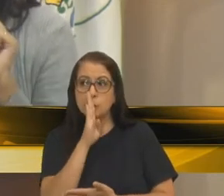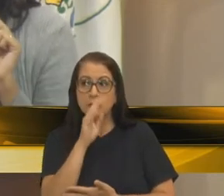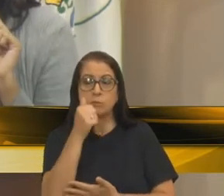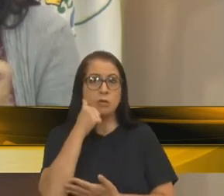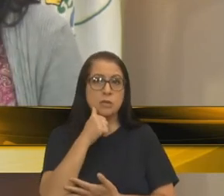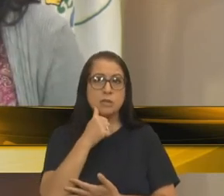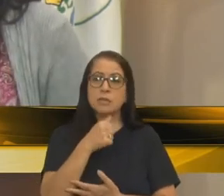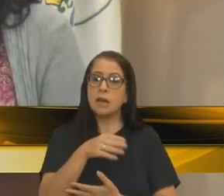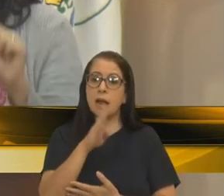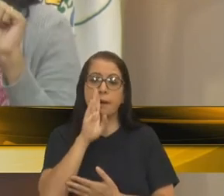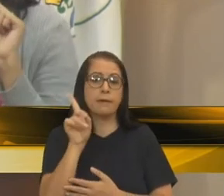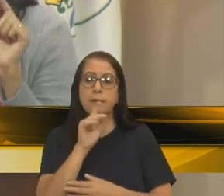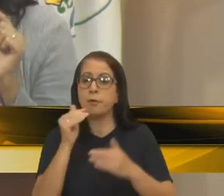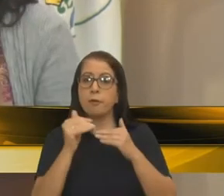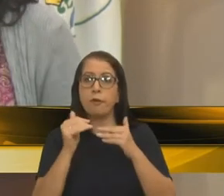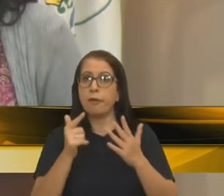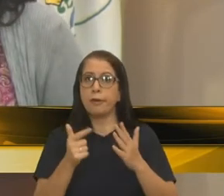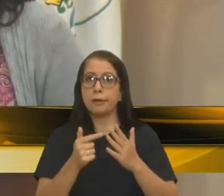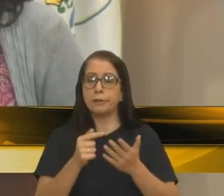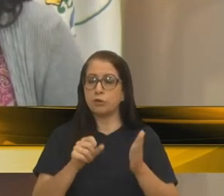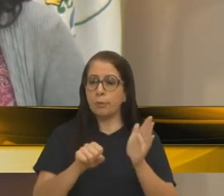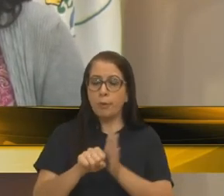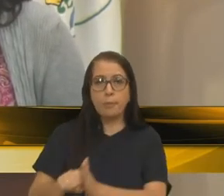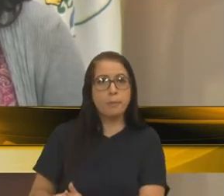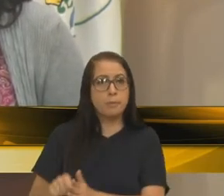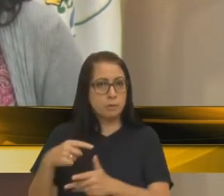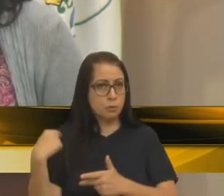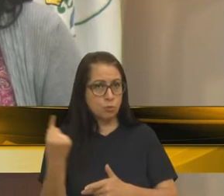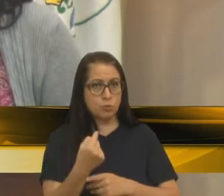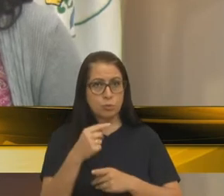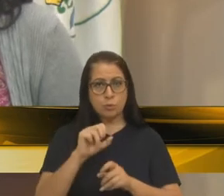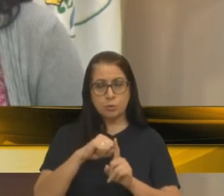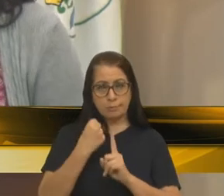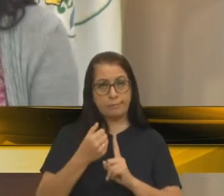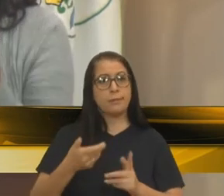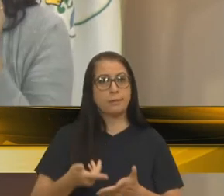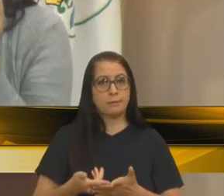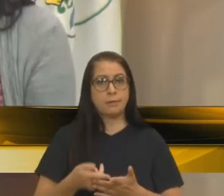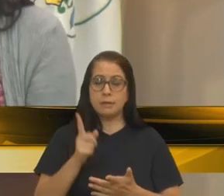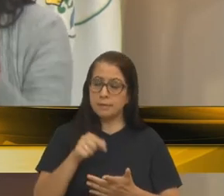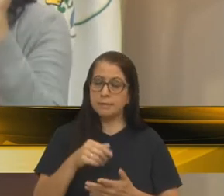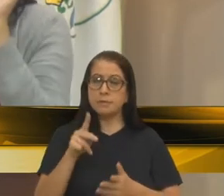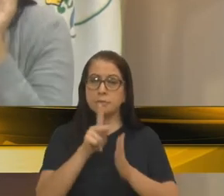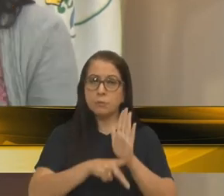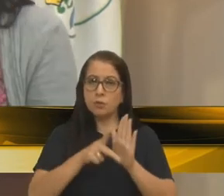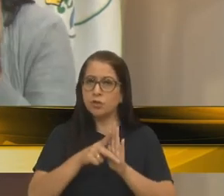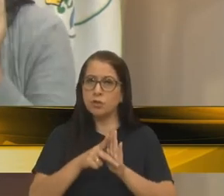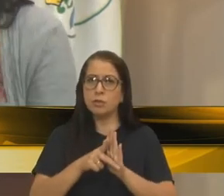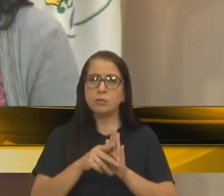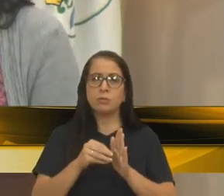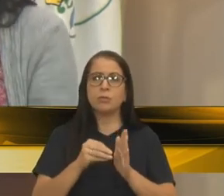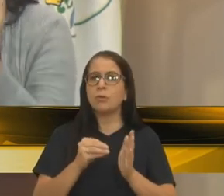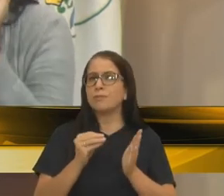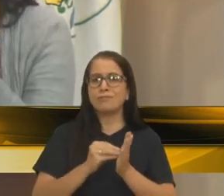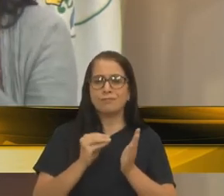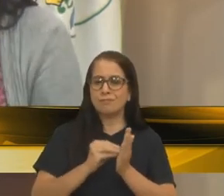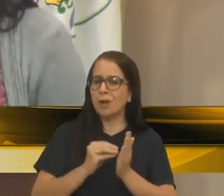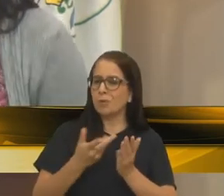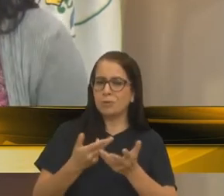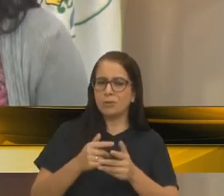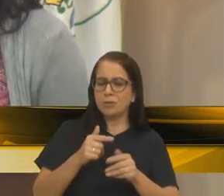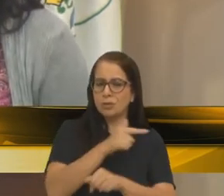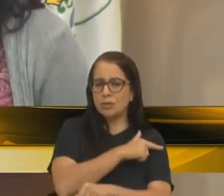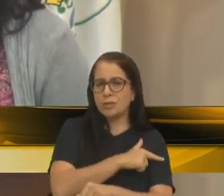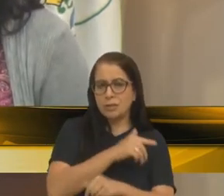não concorda, oprimir cada vez mais setores oprimidos da nossa sociedade. Então, esse projeto é um desserviço para a educação da nossa